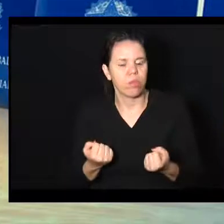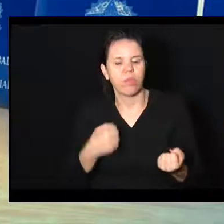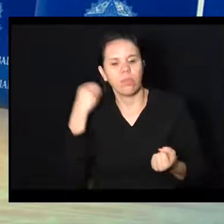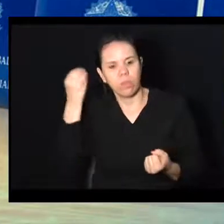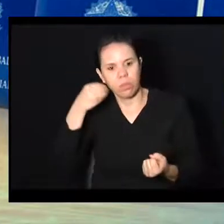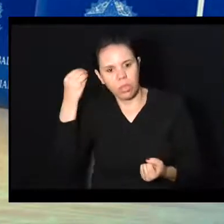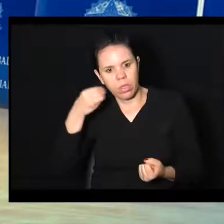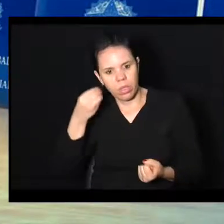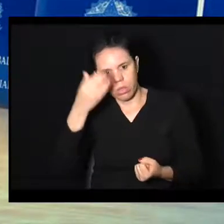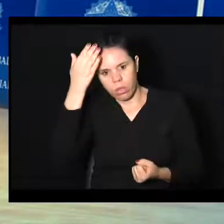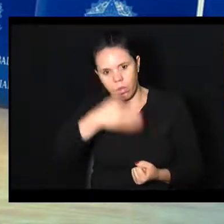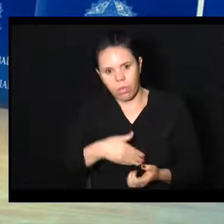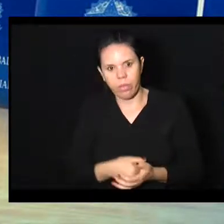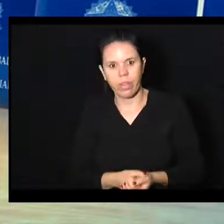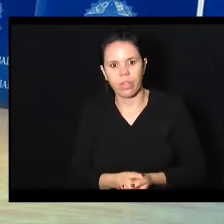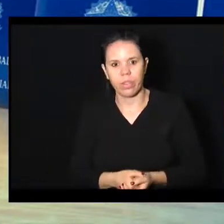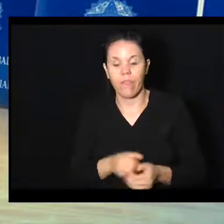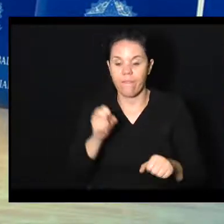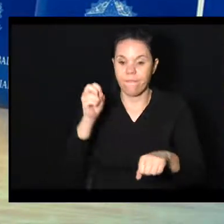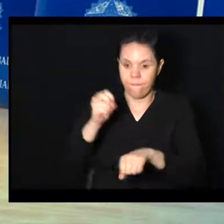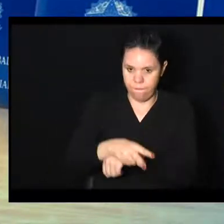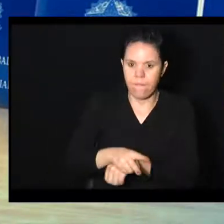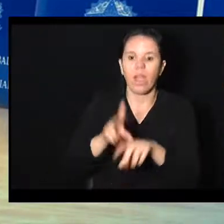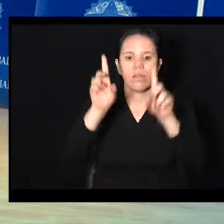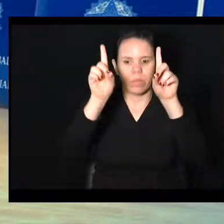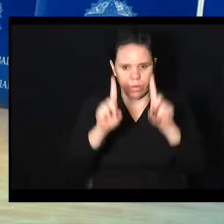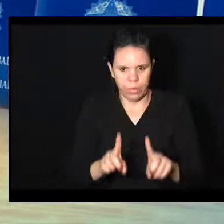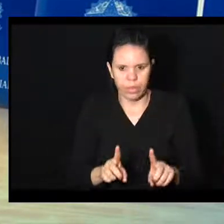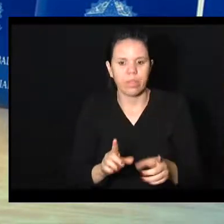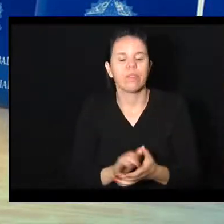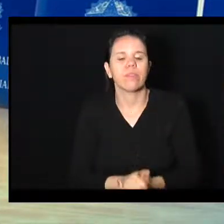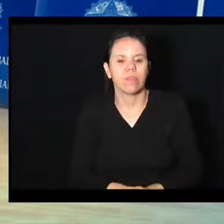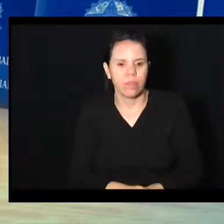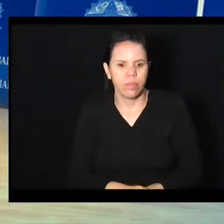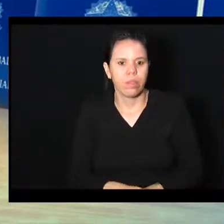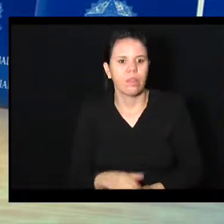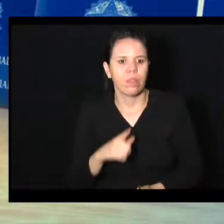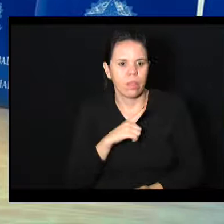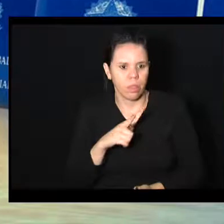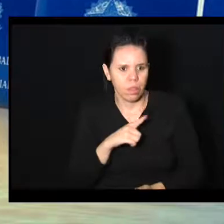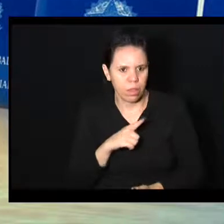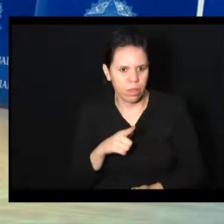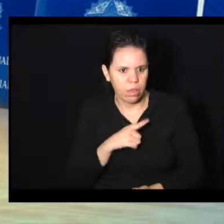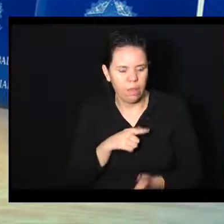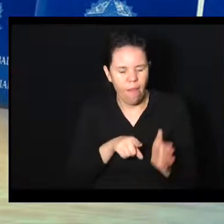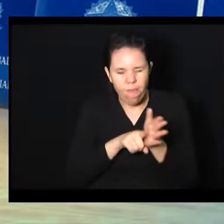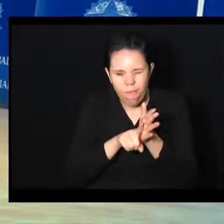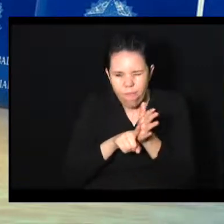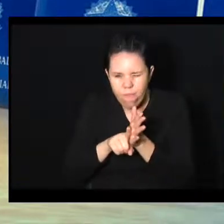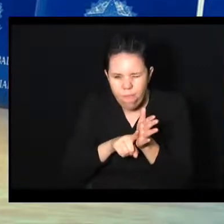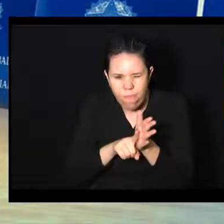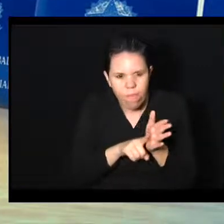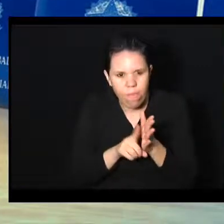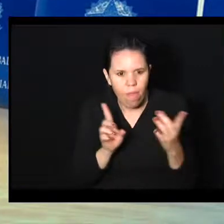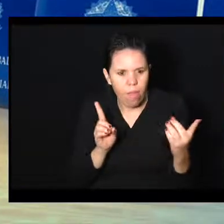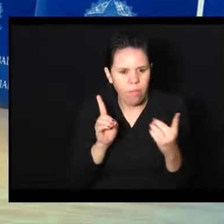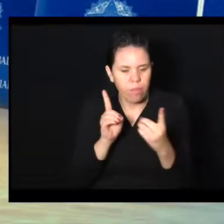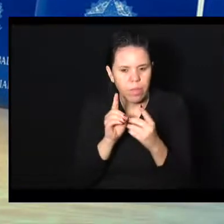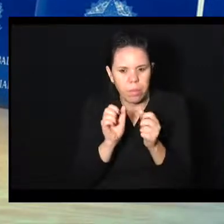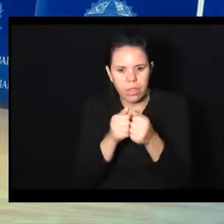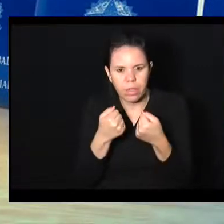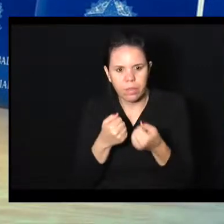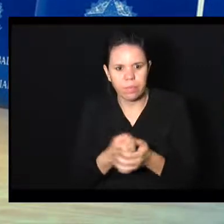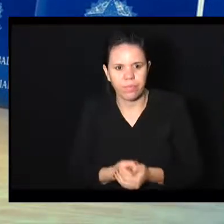experiência comprovada. As vagas para pessoas com deficiência são agente de pesquisa, atendente de